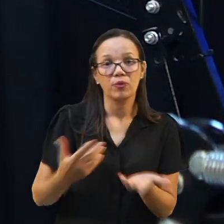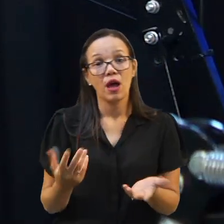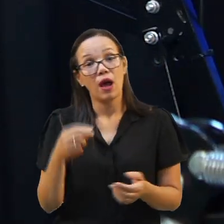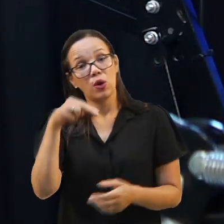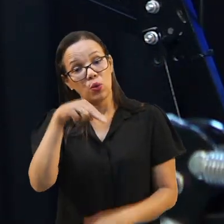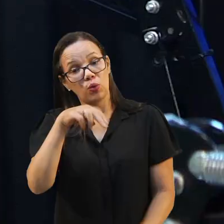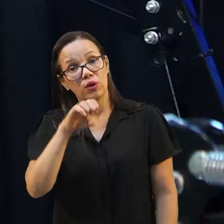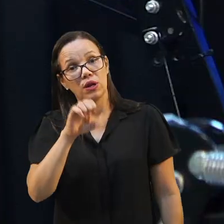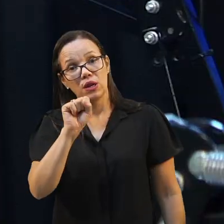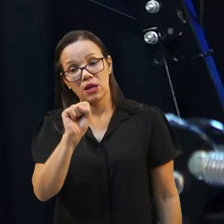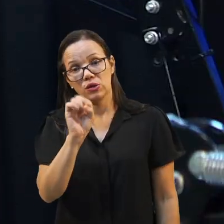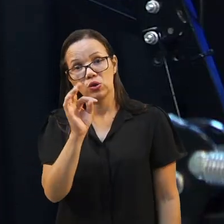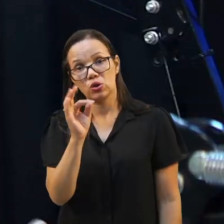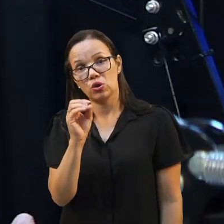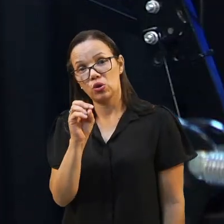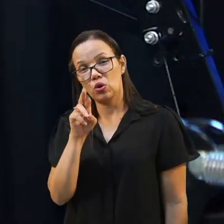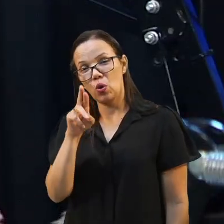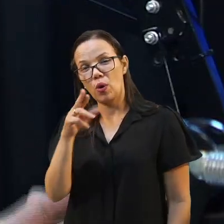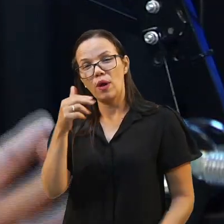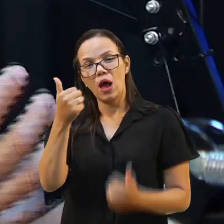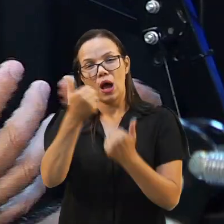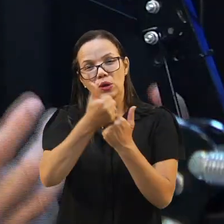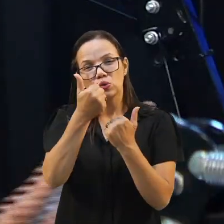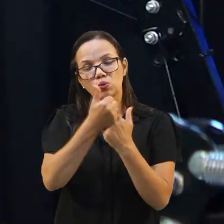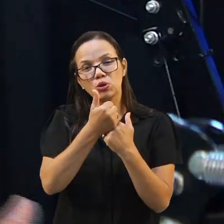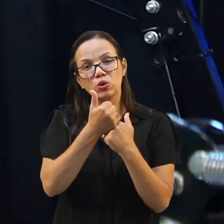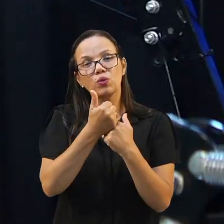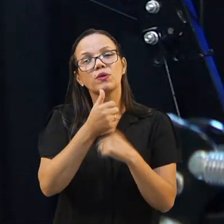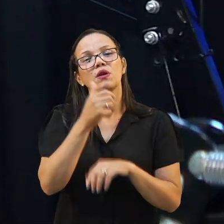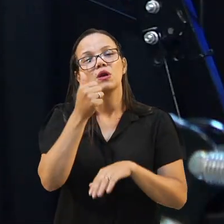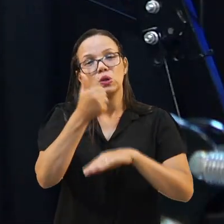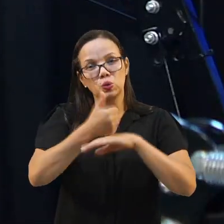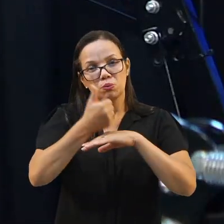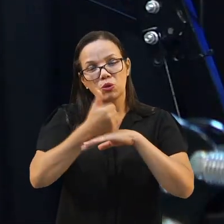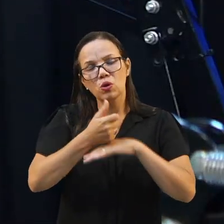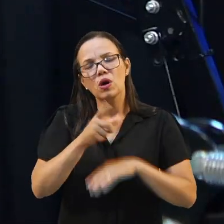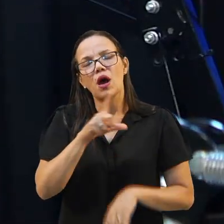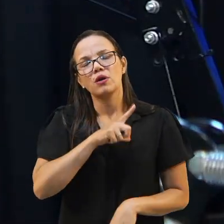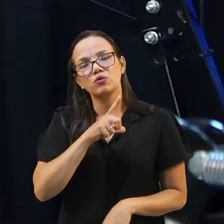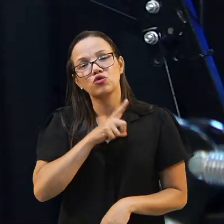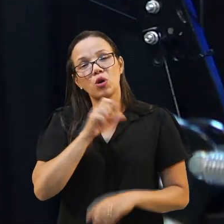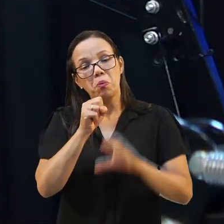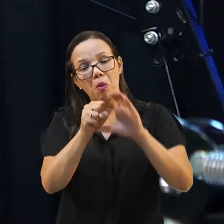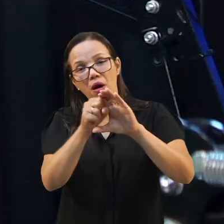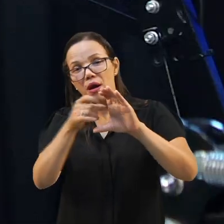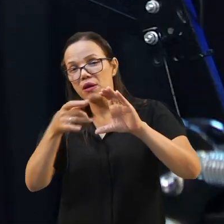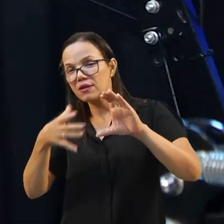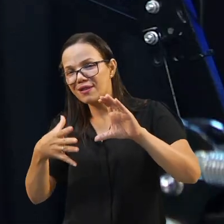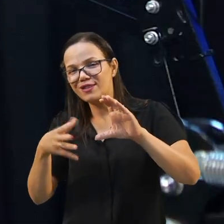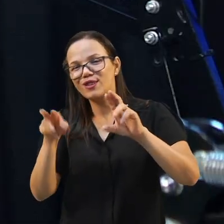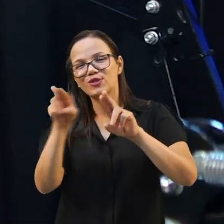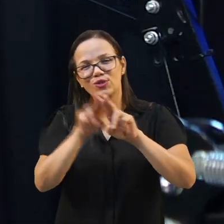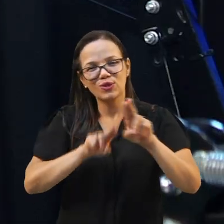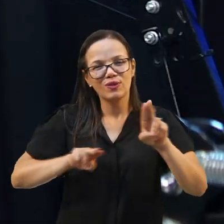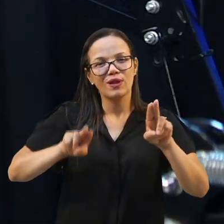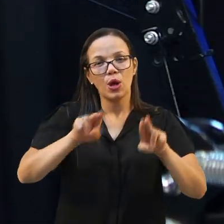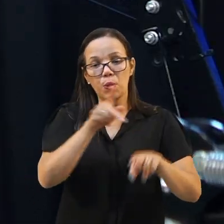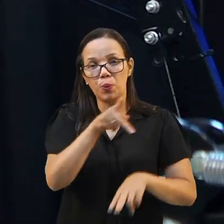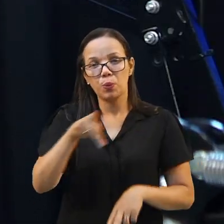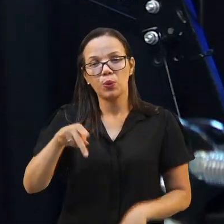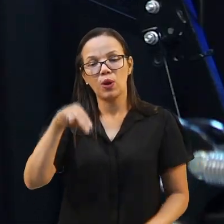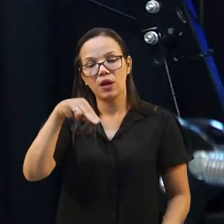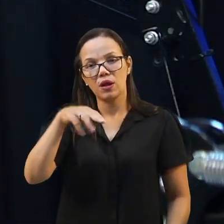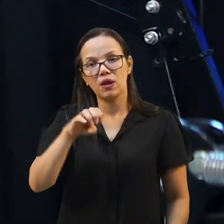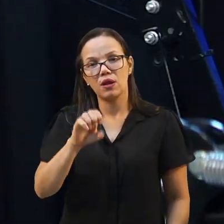Nestor assumiu, já tinha uma característica de universidade. E o professor Nestor